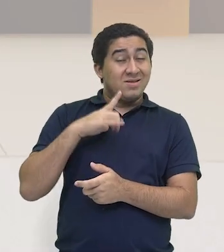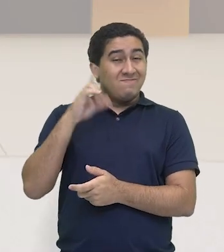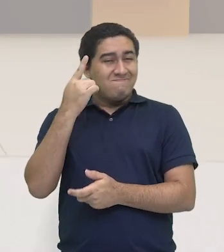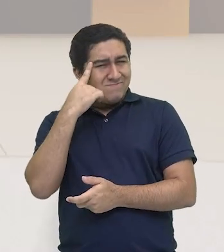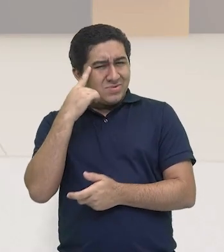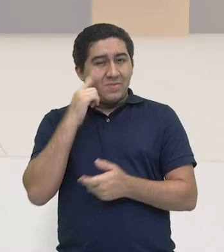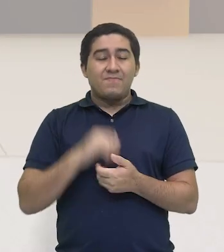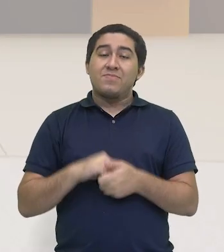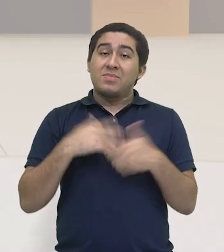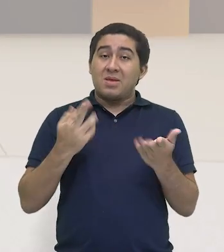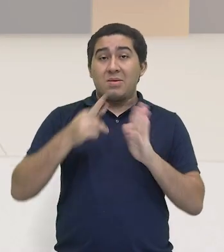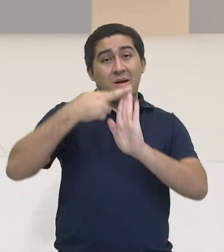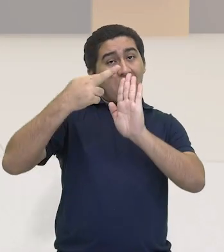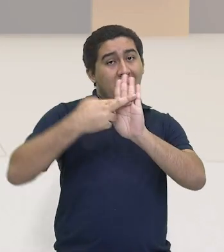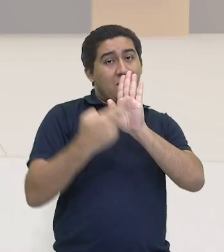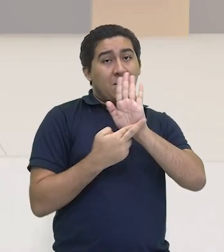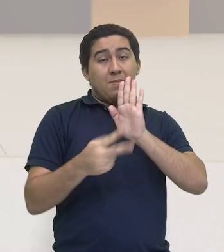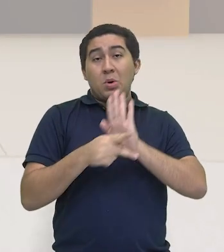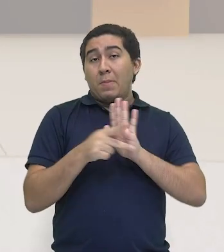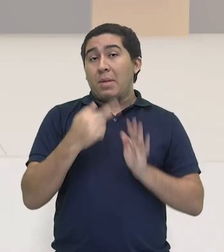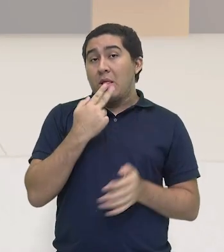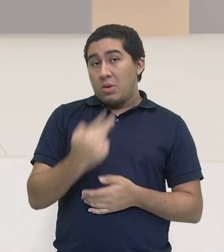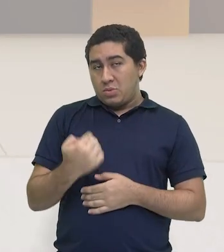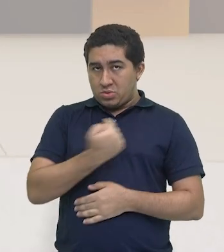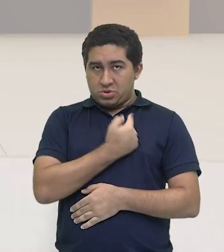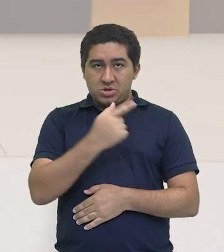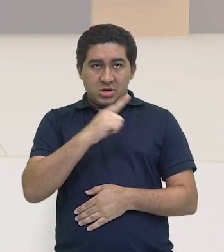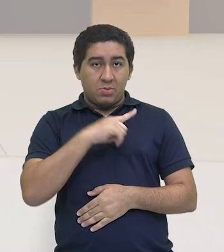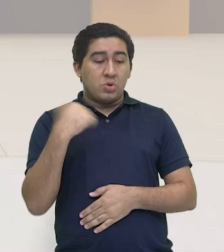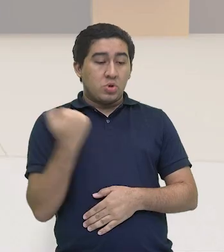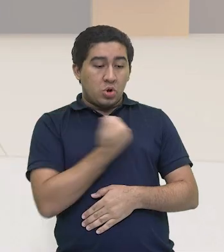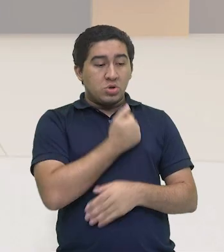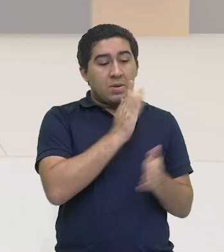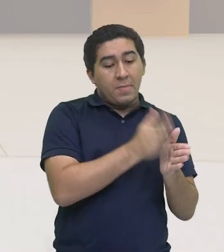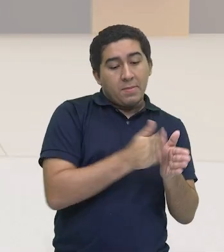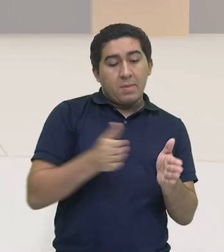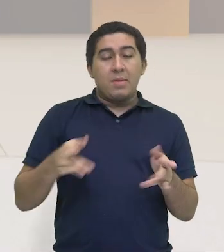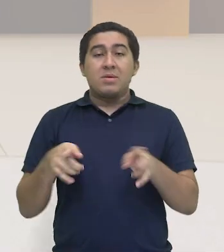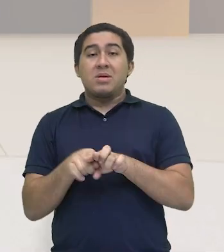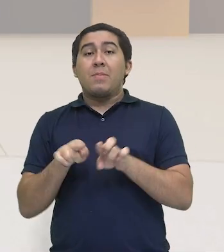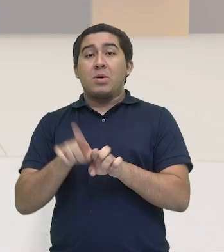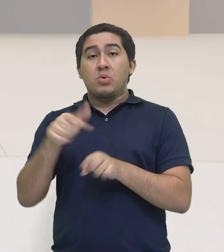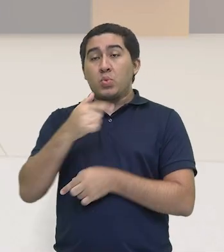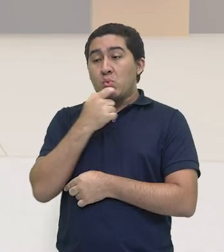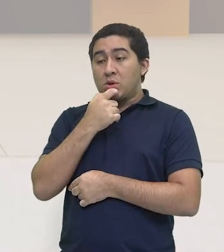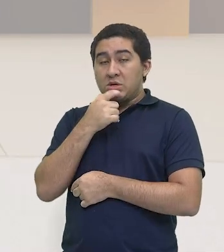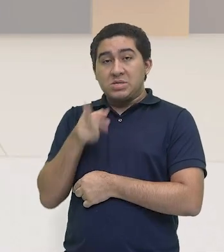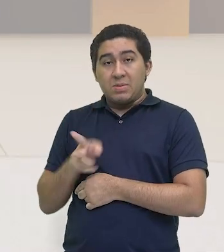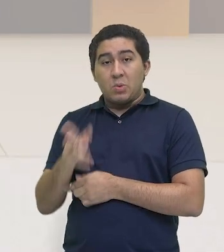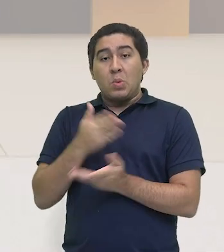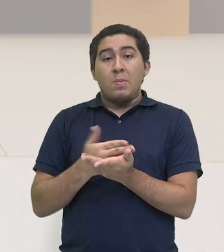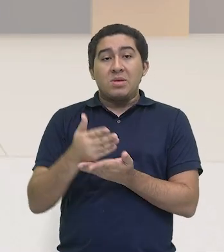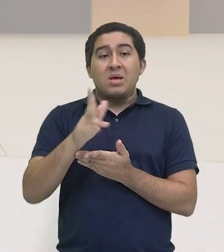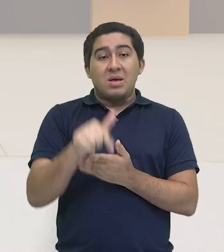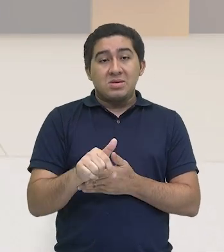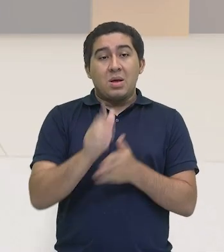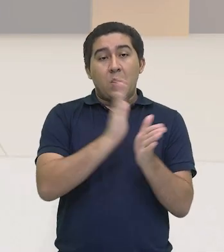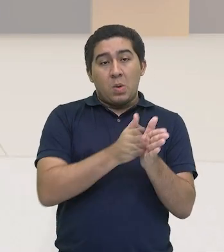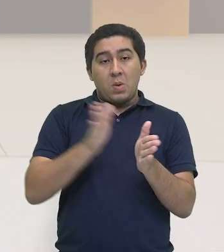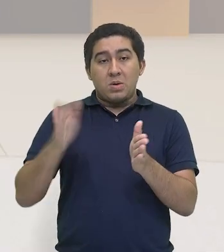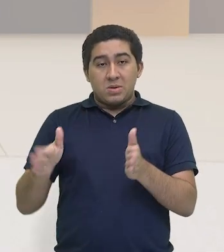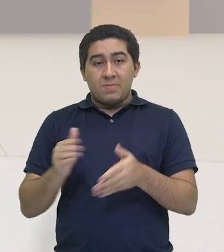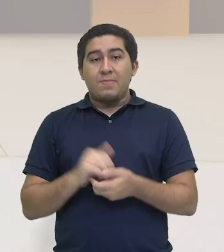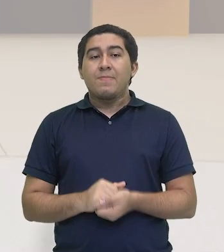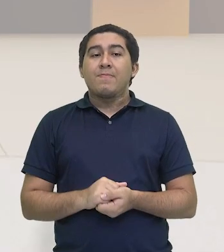Então, é as regras deles, né? Nós temos as nossas, né, dessa ordem, e nas regras deles, eles sempre começam, né, com essa ordem aí, o adjetivo